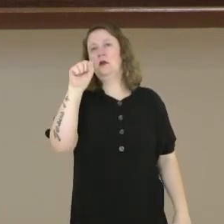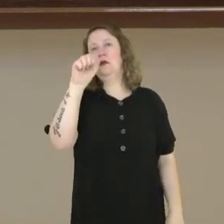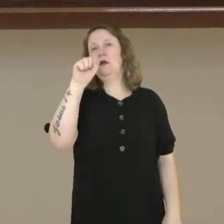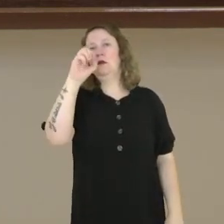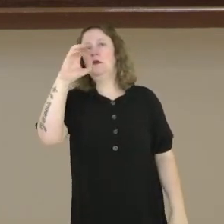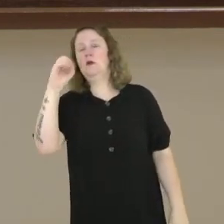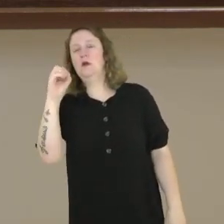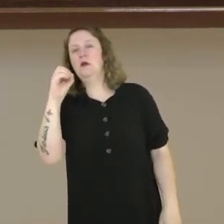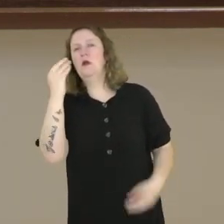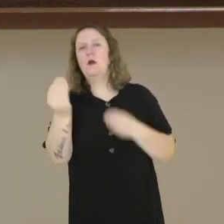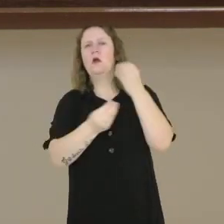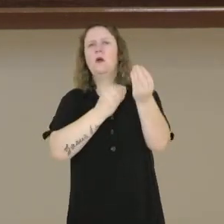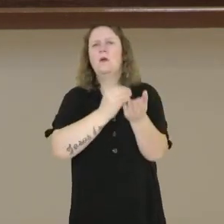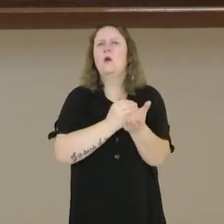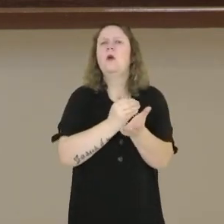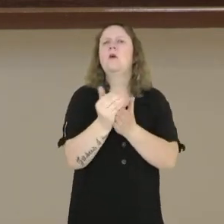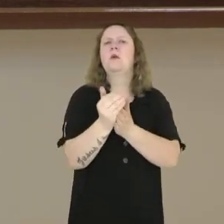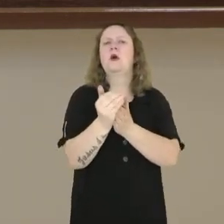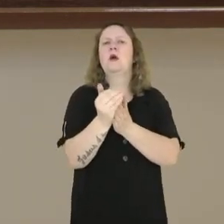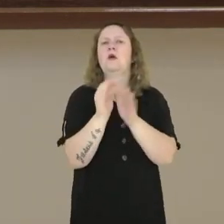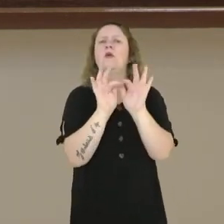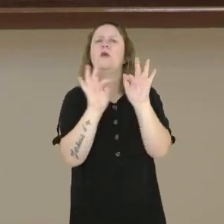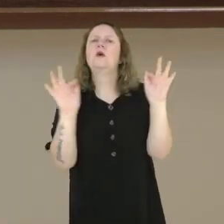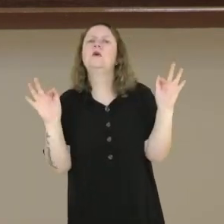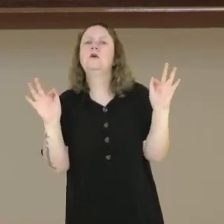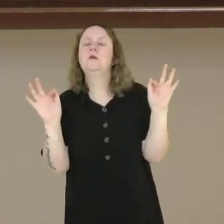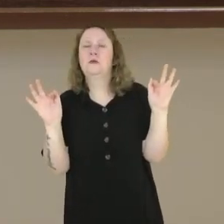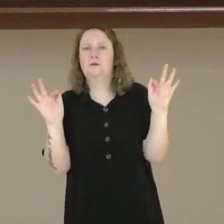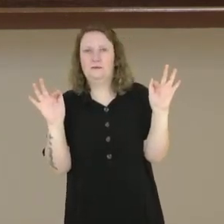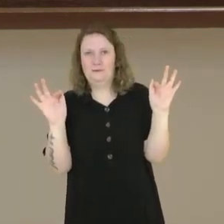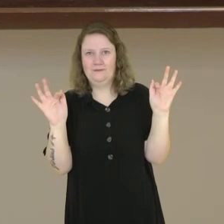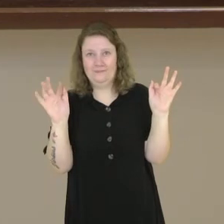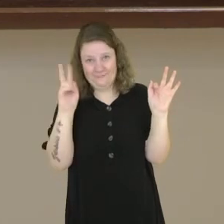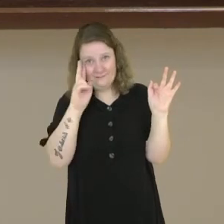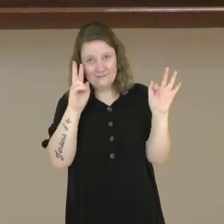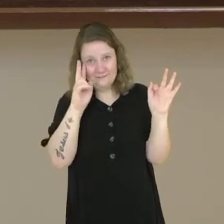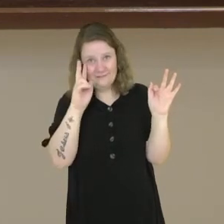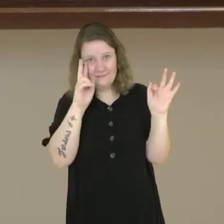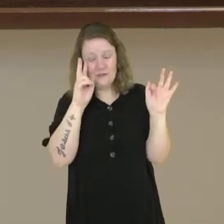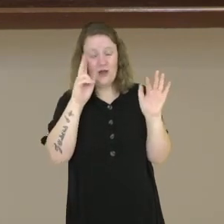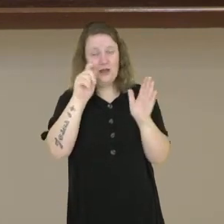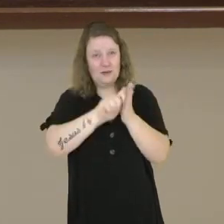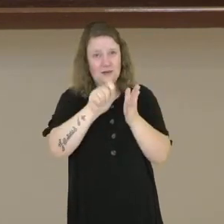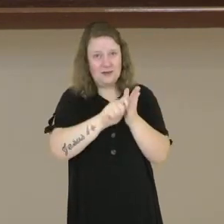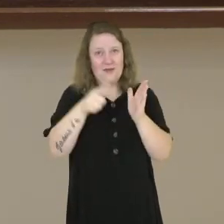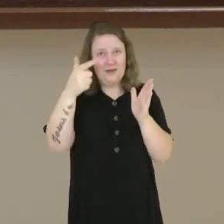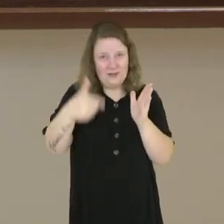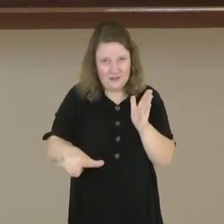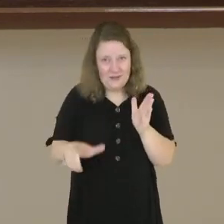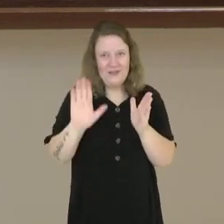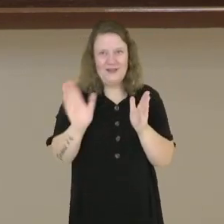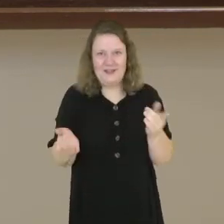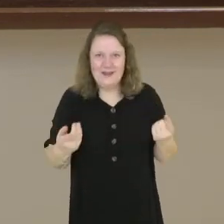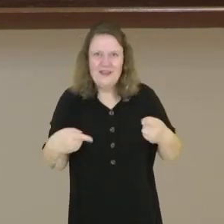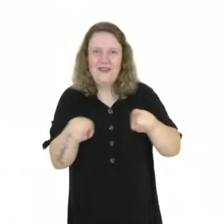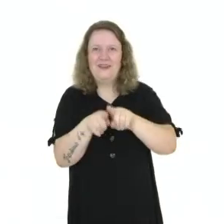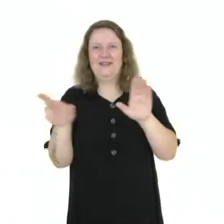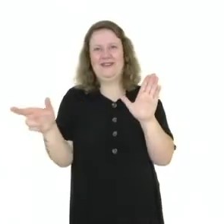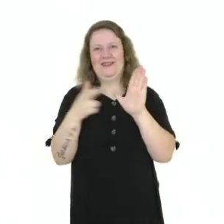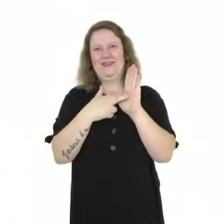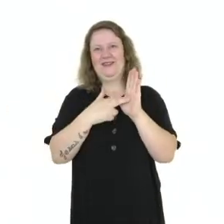a oração subordinada? Começa na conjunção subordinativa. Reescreva e eu já retorno com a resposta.